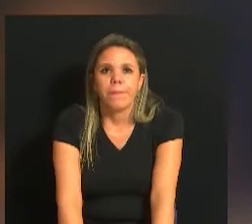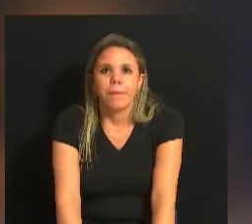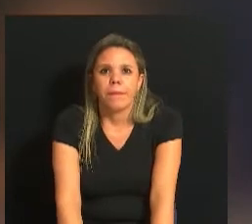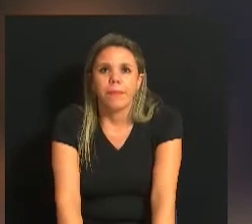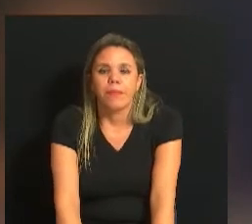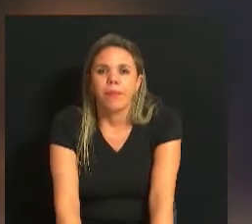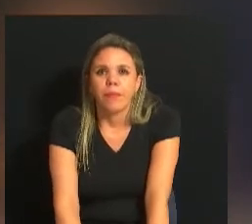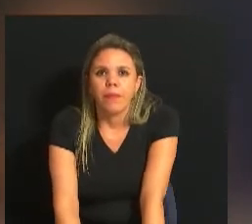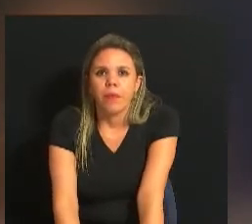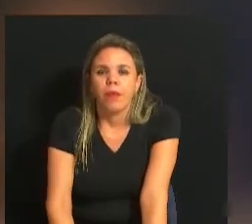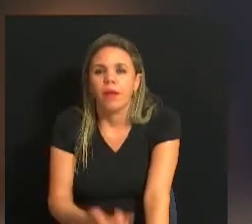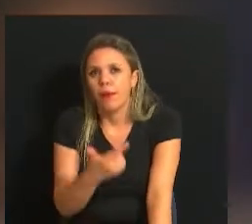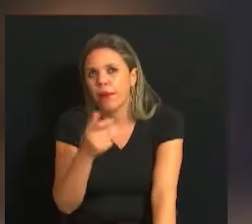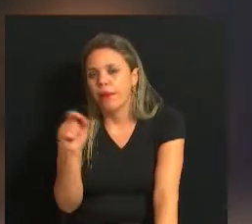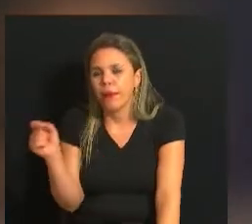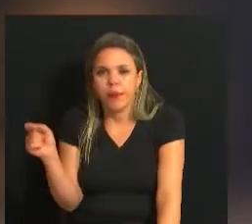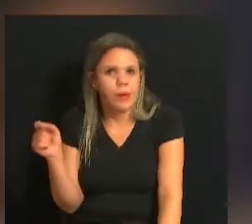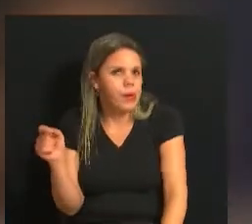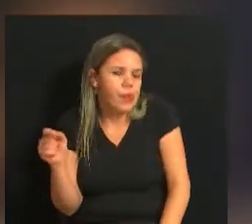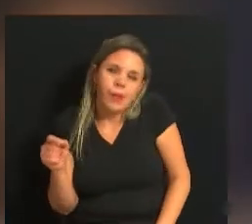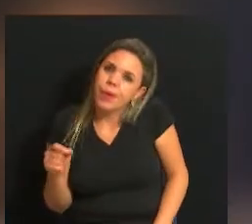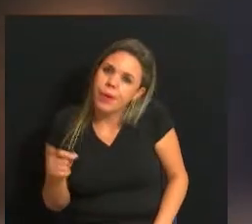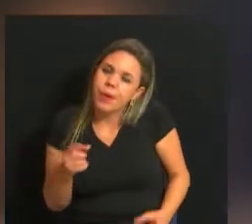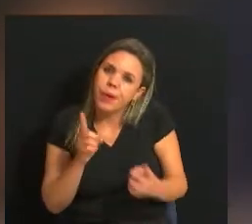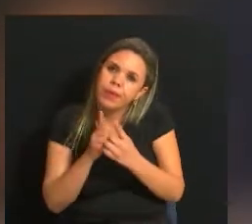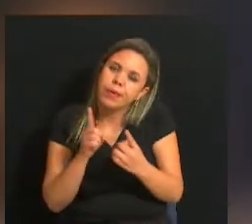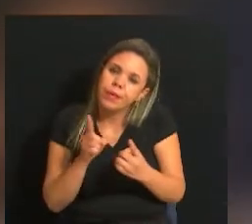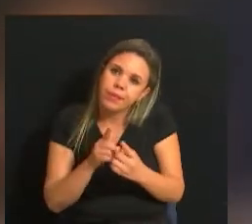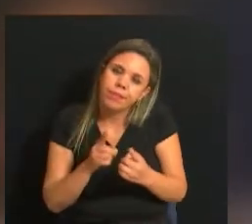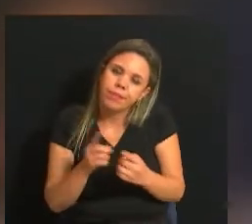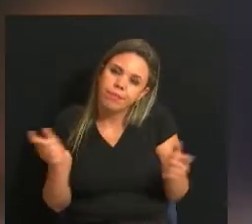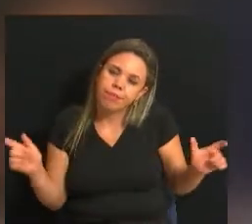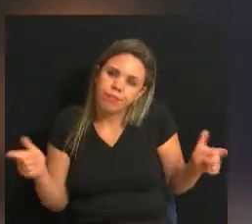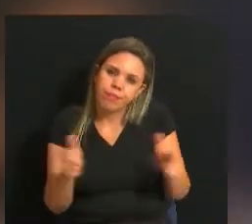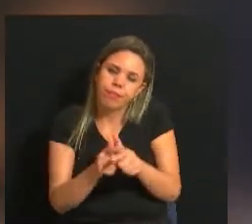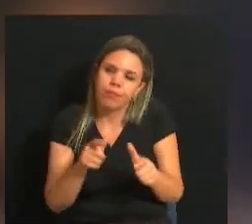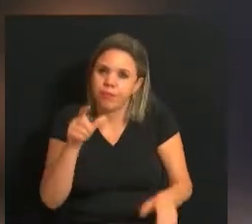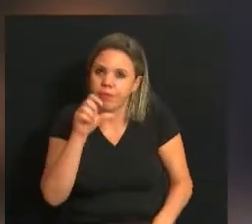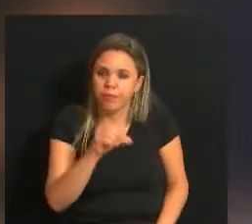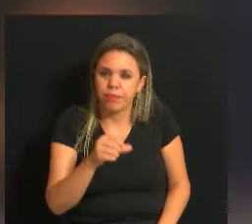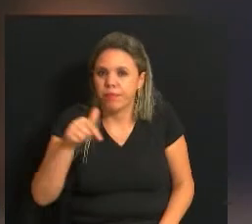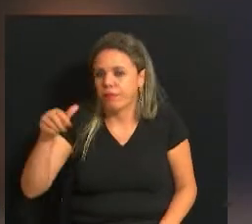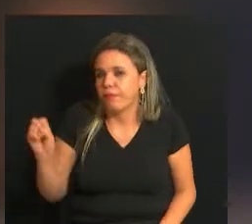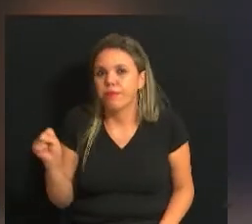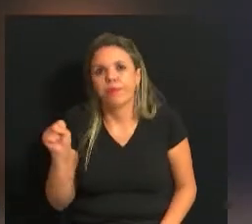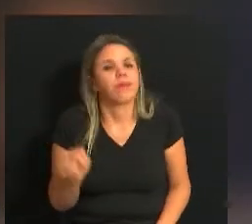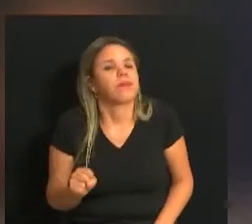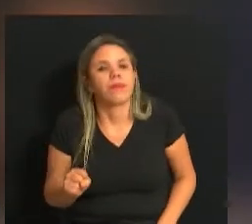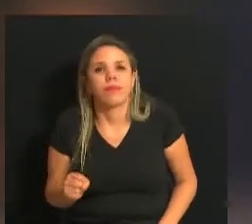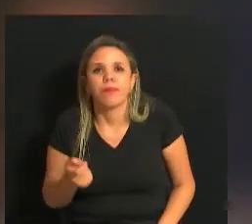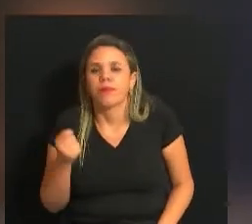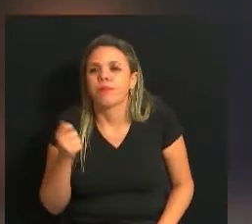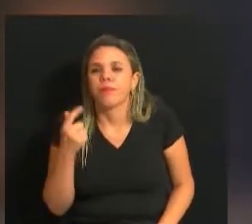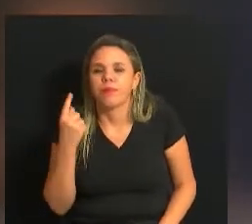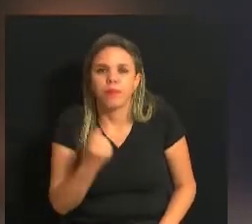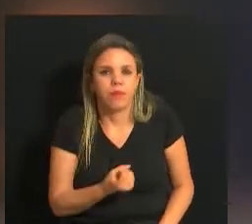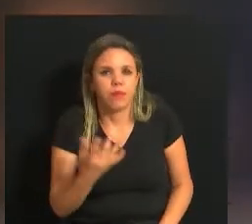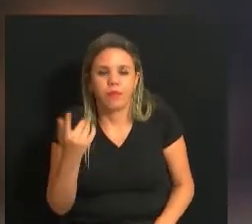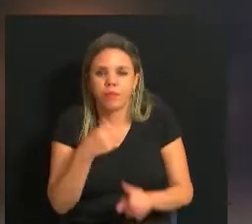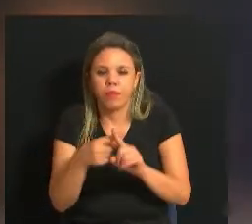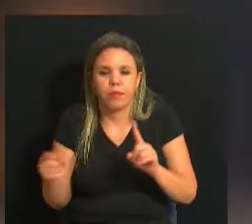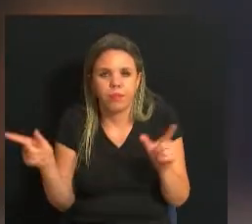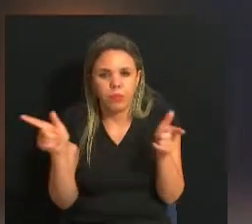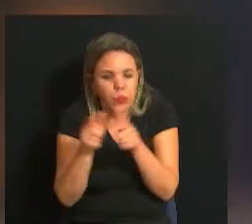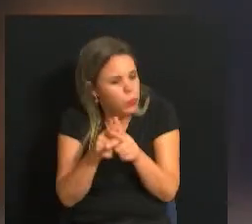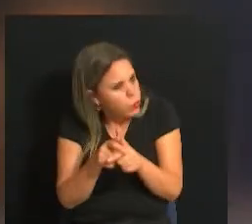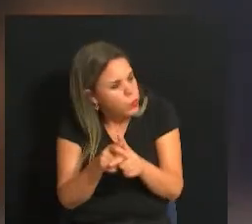Em 2020, esses atendimentos caem para 978. Então, quase 1/3 dos atendimentos